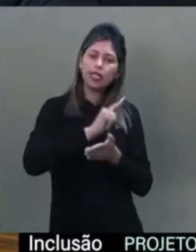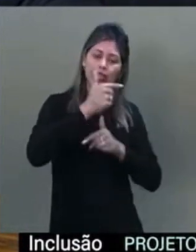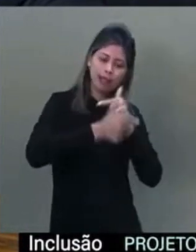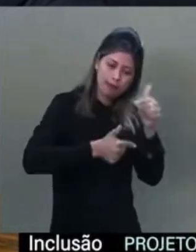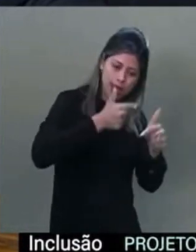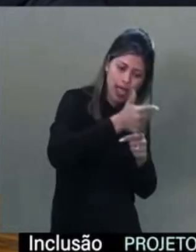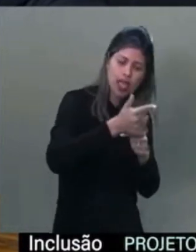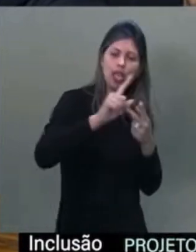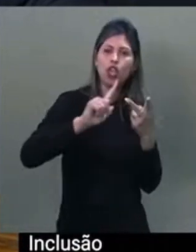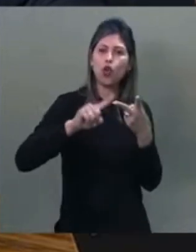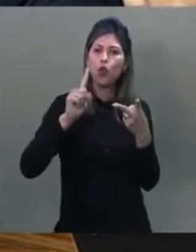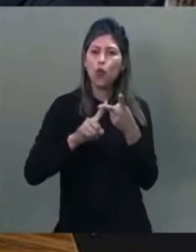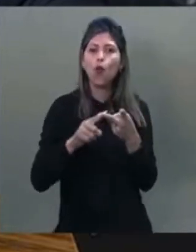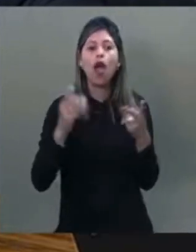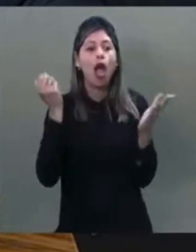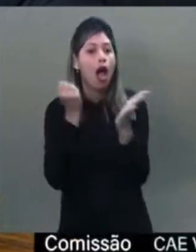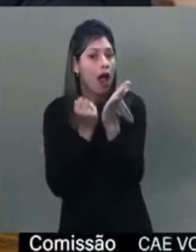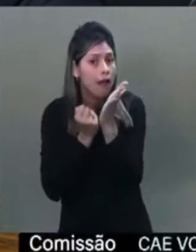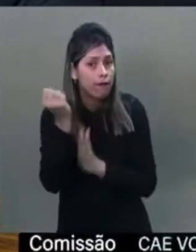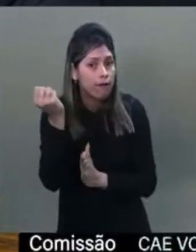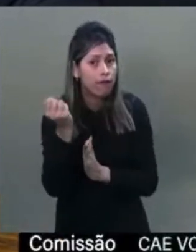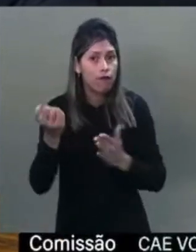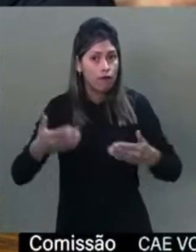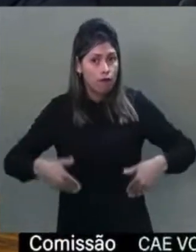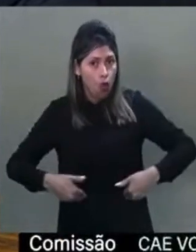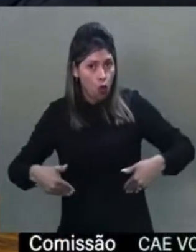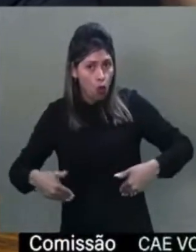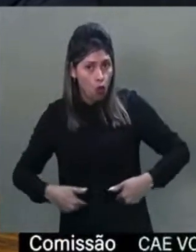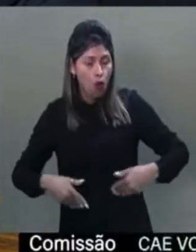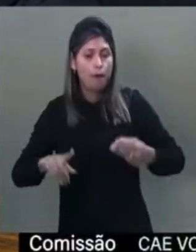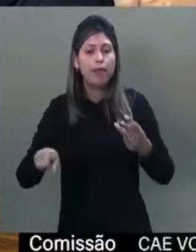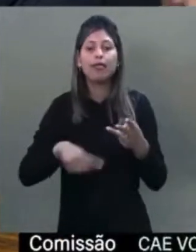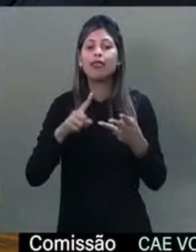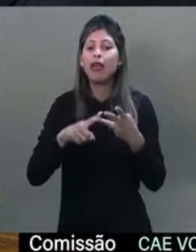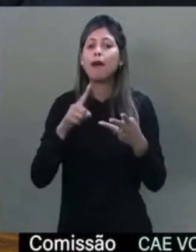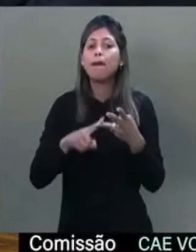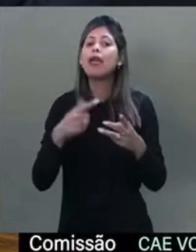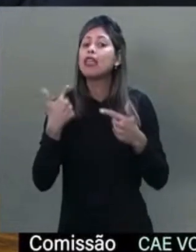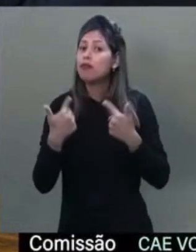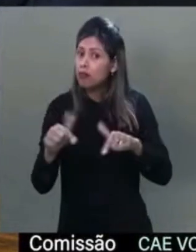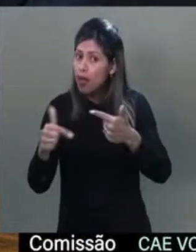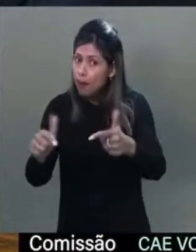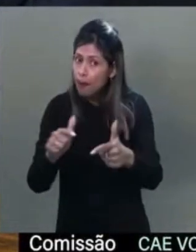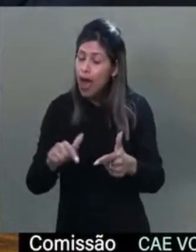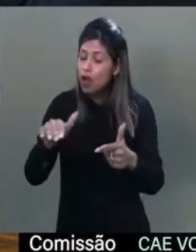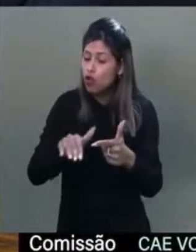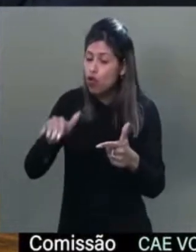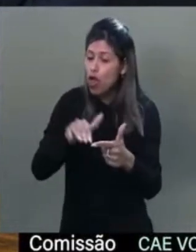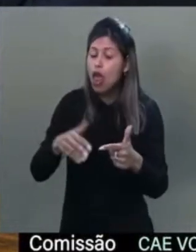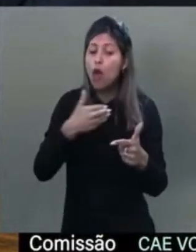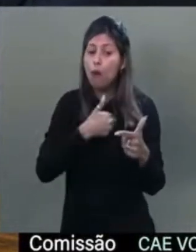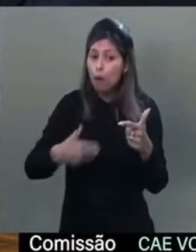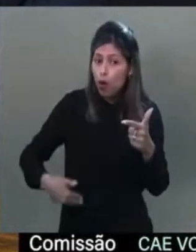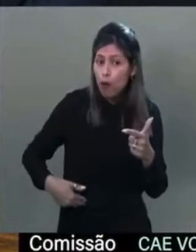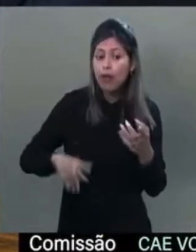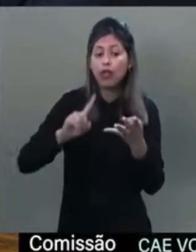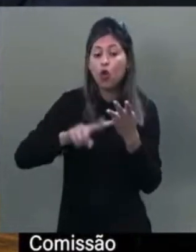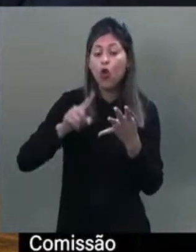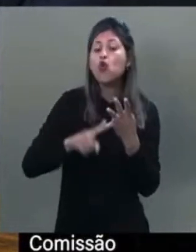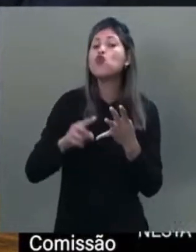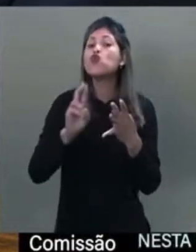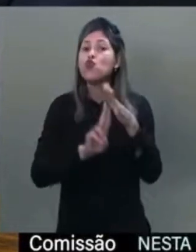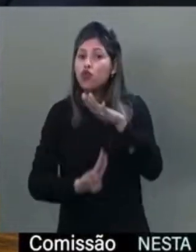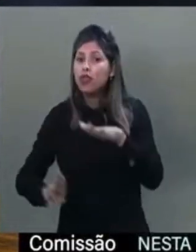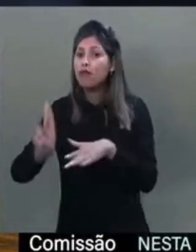renda, acabar com a fome, colocar em funcionamento os serviços públicos que estão parando, universidade parada,